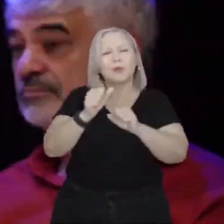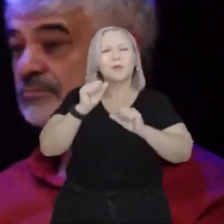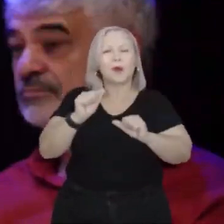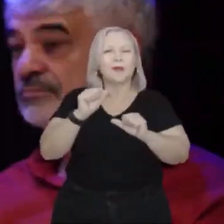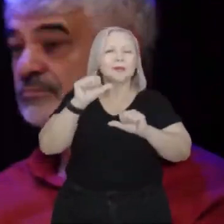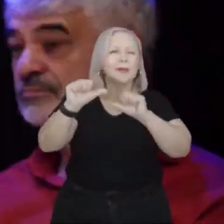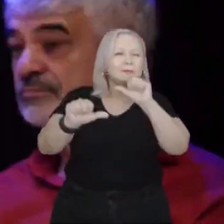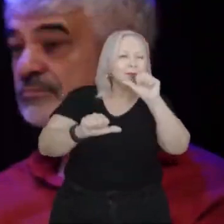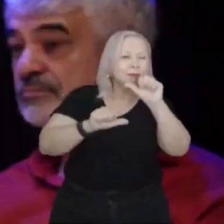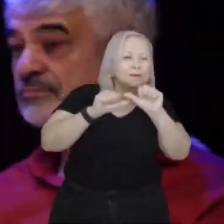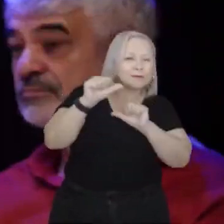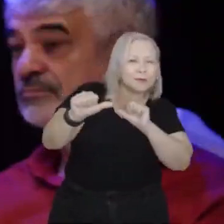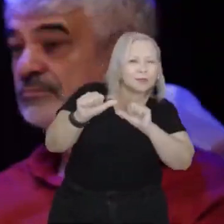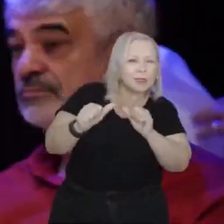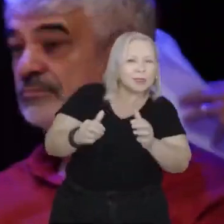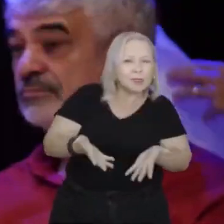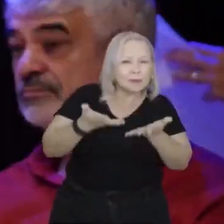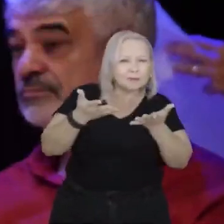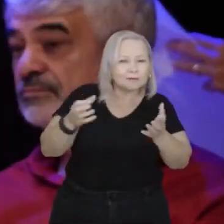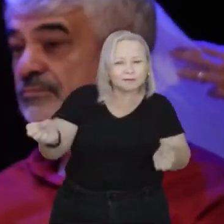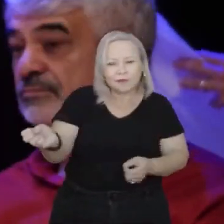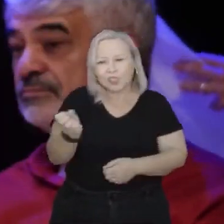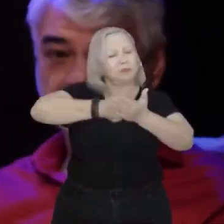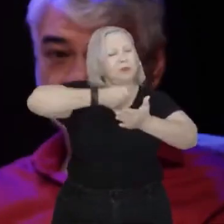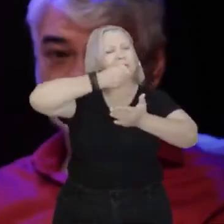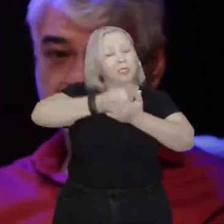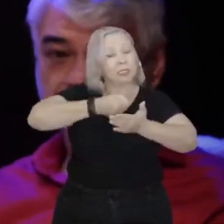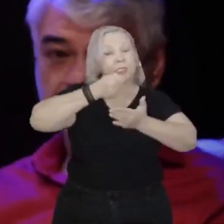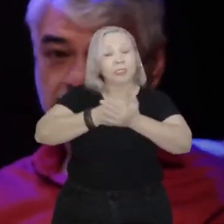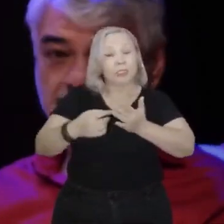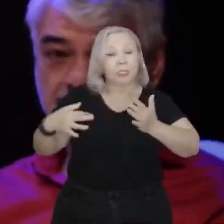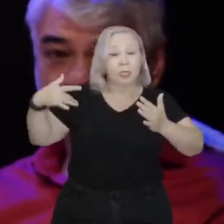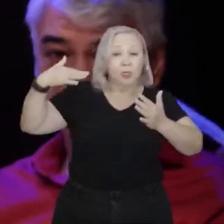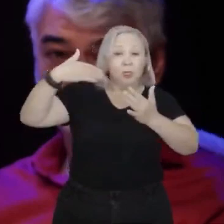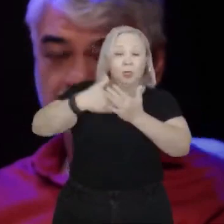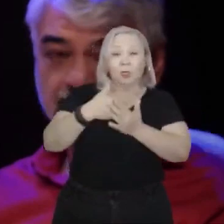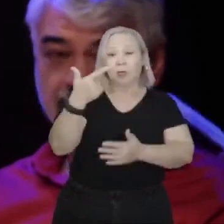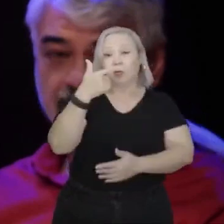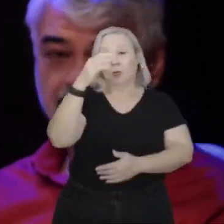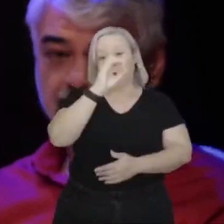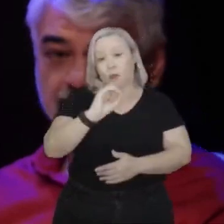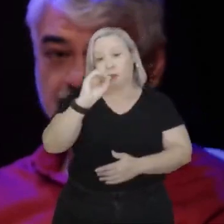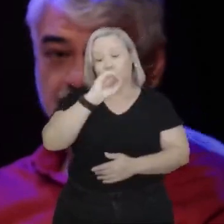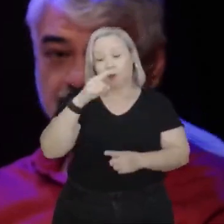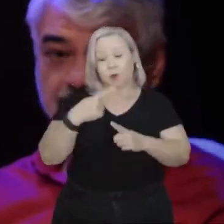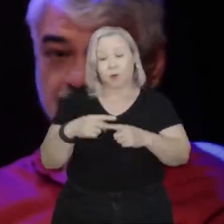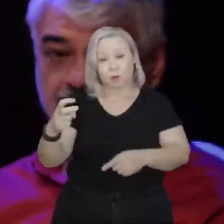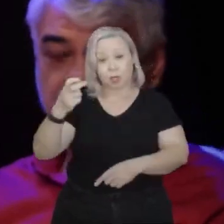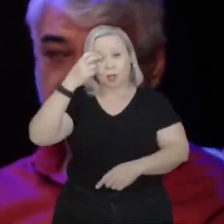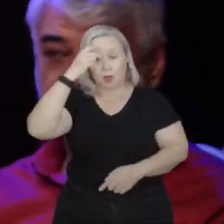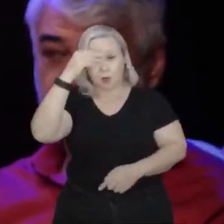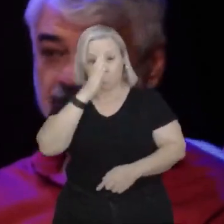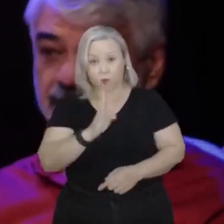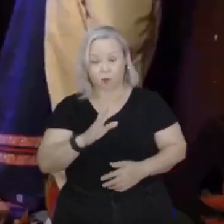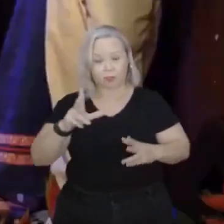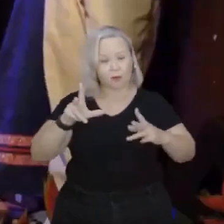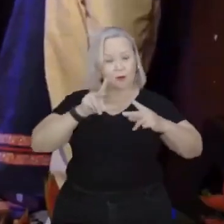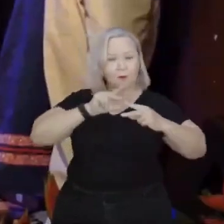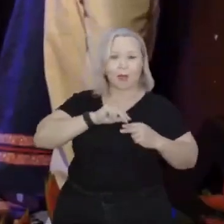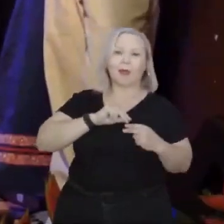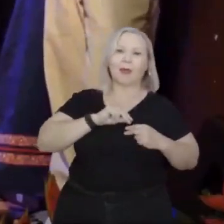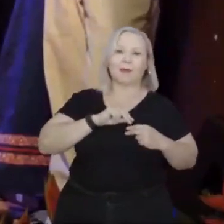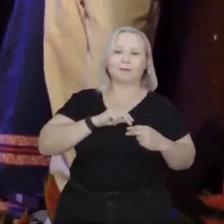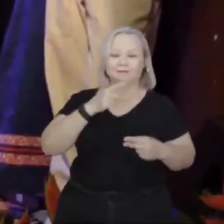um novo ciclo de desenvolvimento para o Brasil, porque a cultura e o Brasil merecem um presidente e um